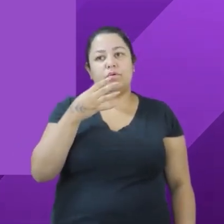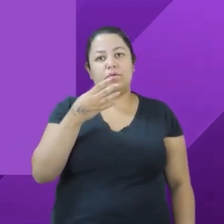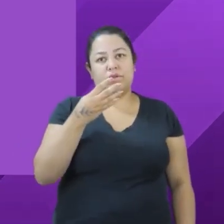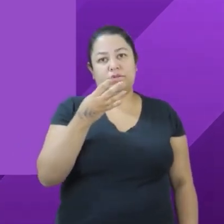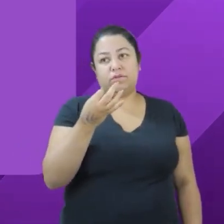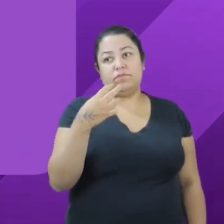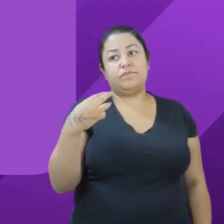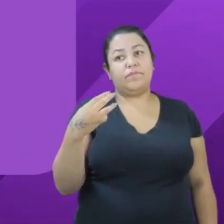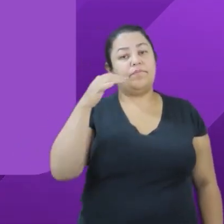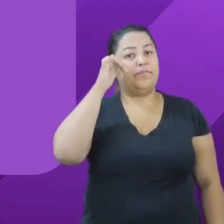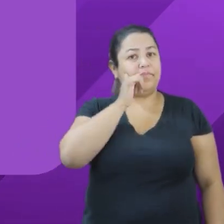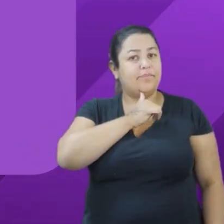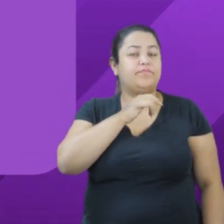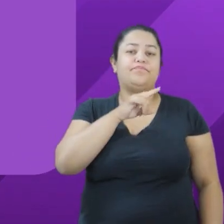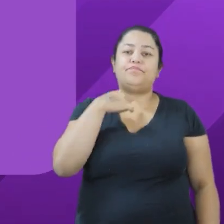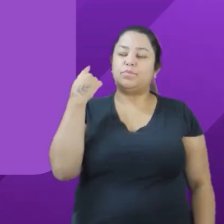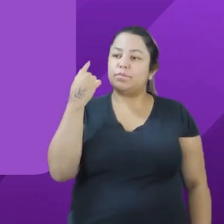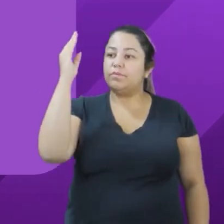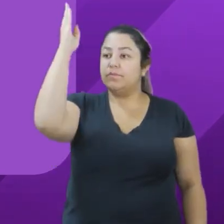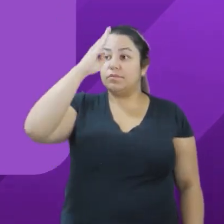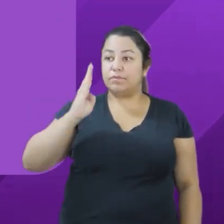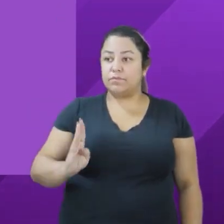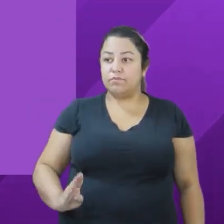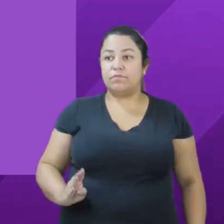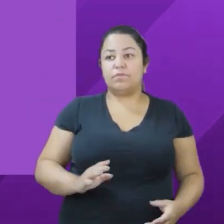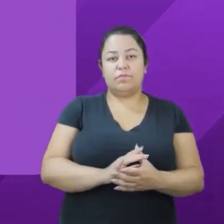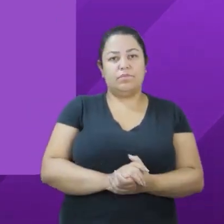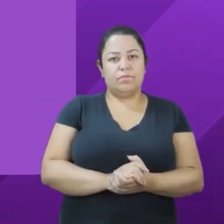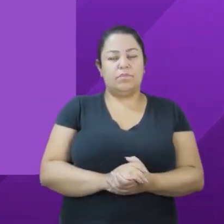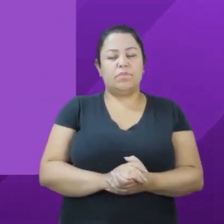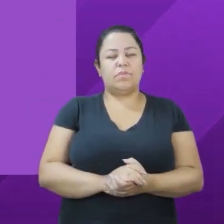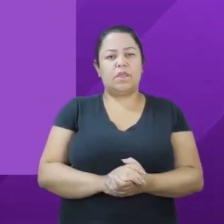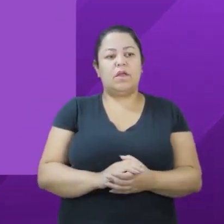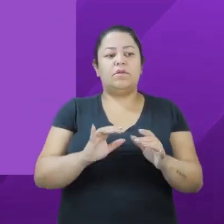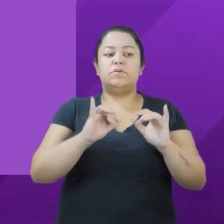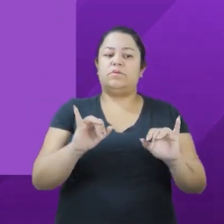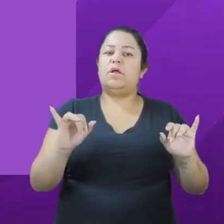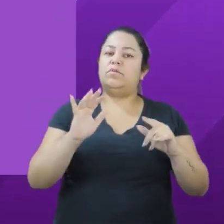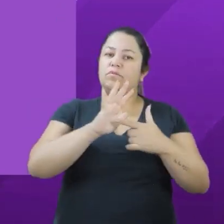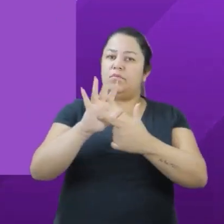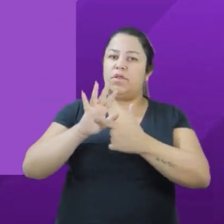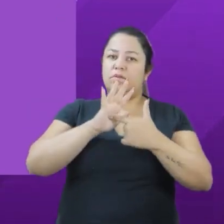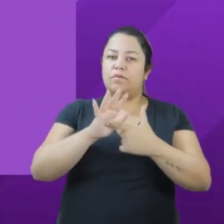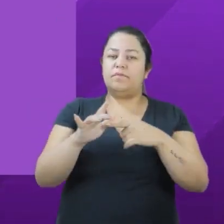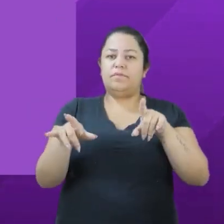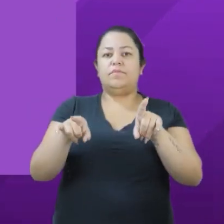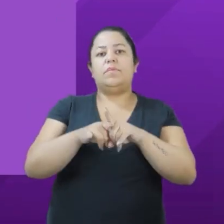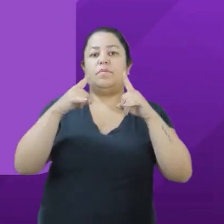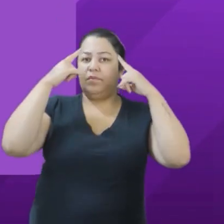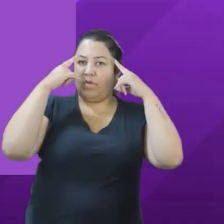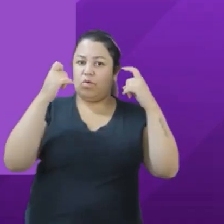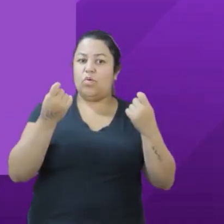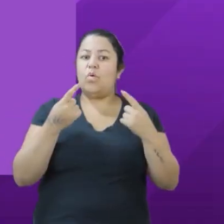47.463 mulheres assassinadas no Brasil. Mas, Érica, esses dados mostram que esse fenômeno da violência